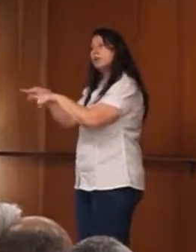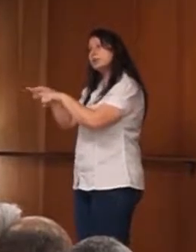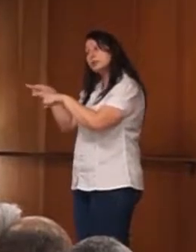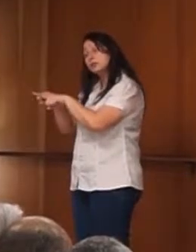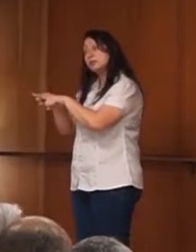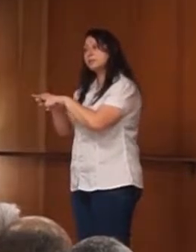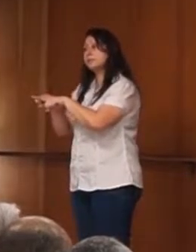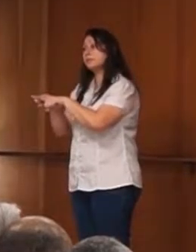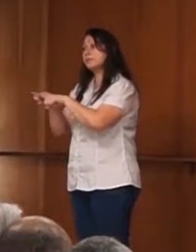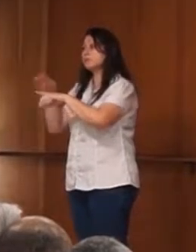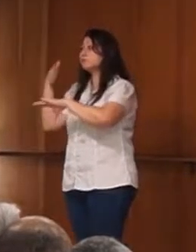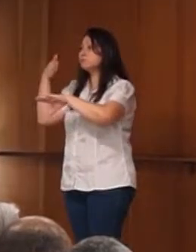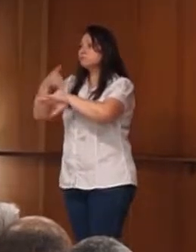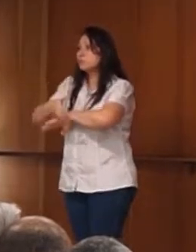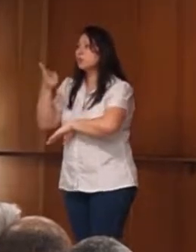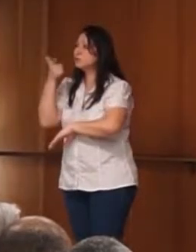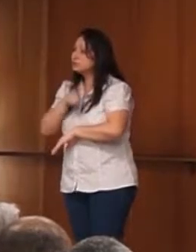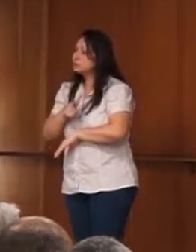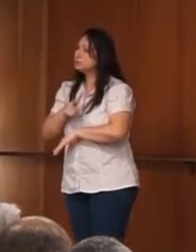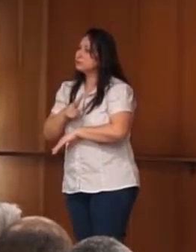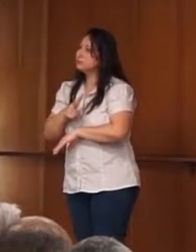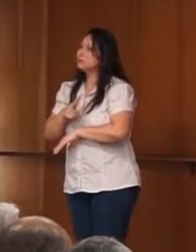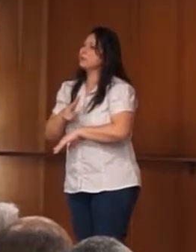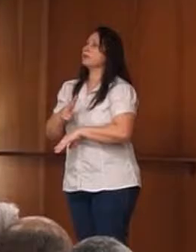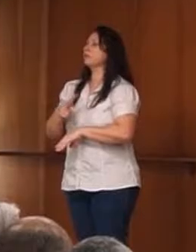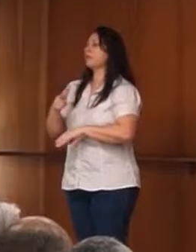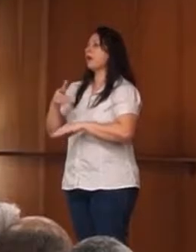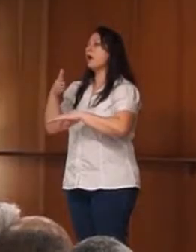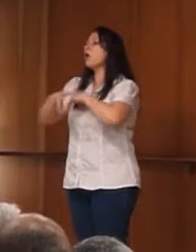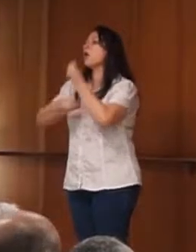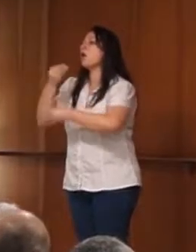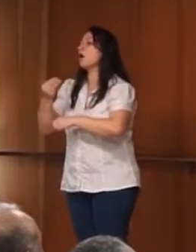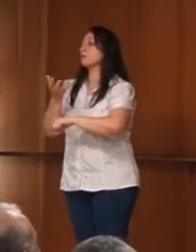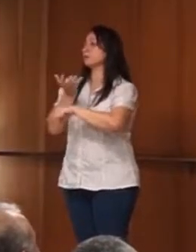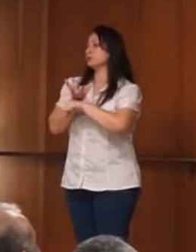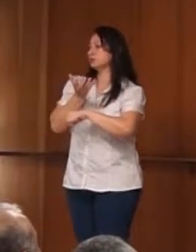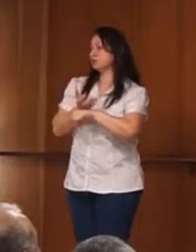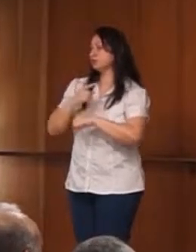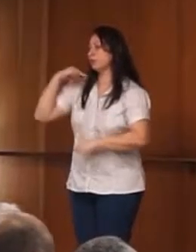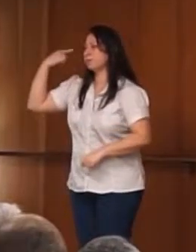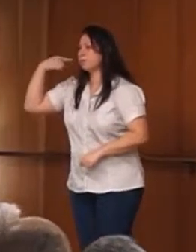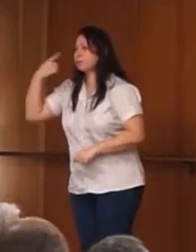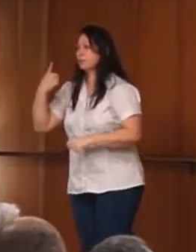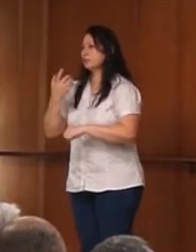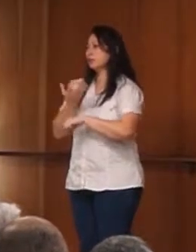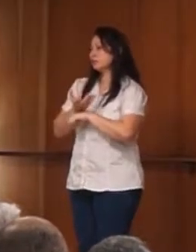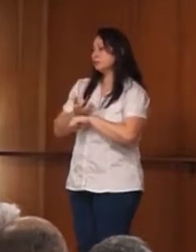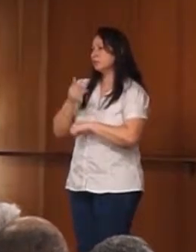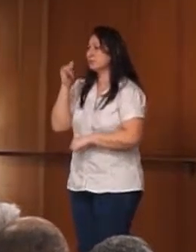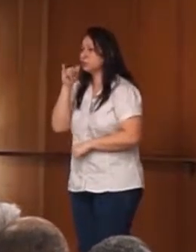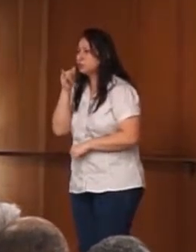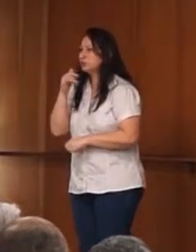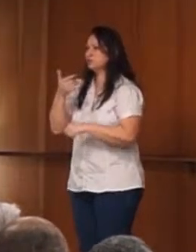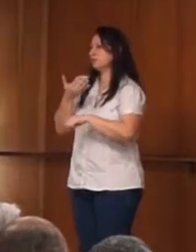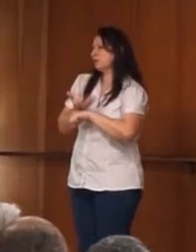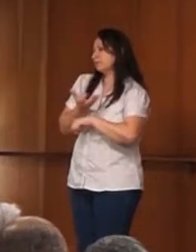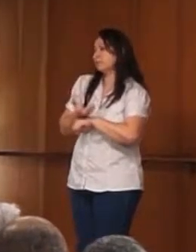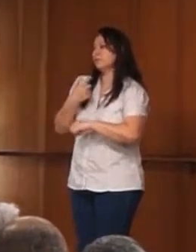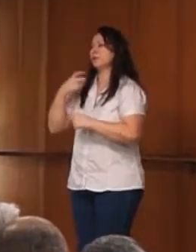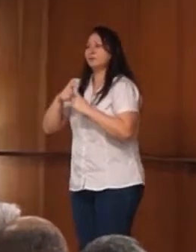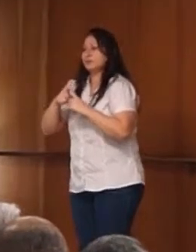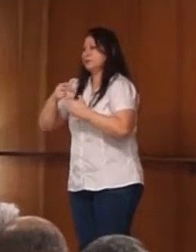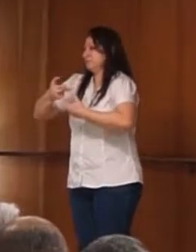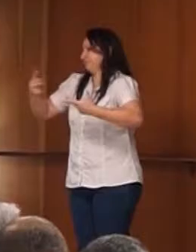egresso da escola pública, acessando Faculdade de Direito, Faculdade de Odontologia, Faculdade de Medicina. Essas pessoas não